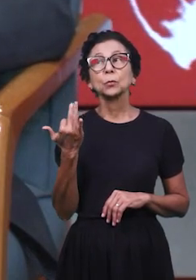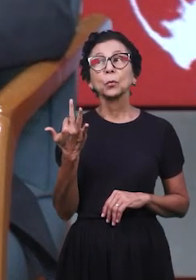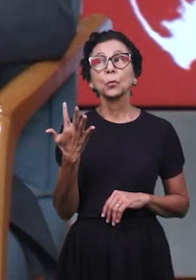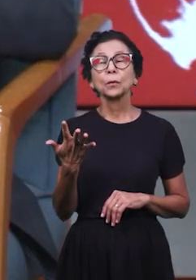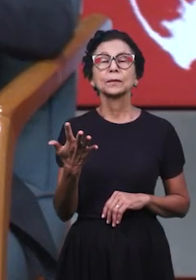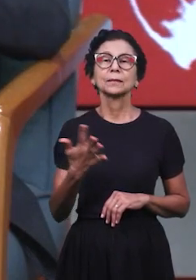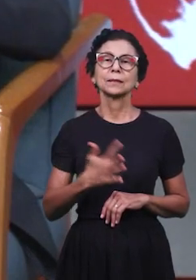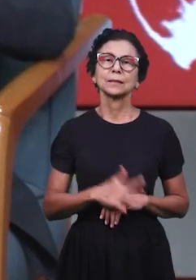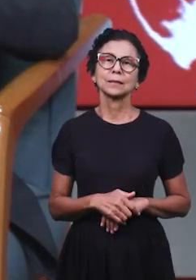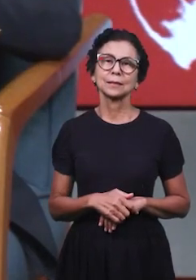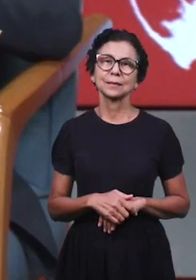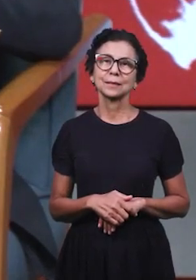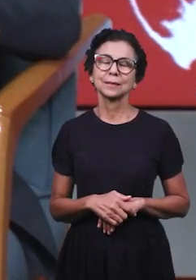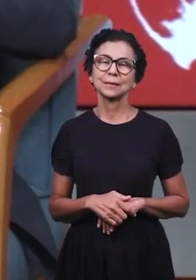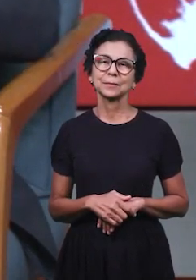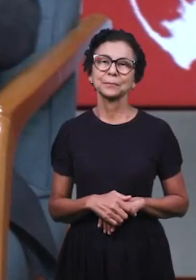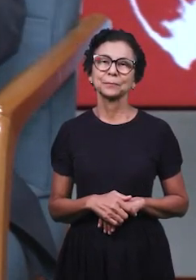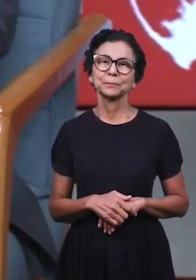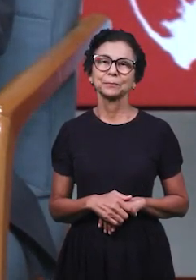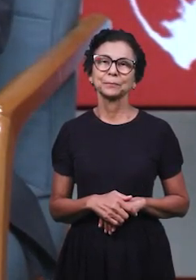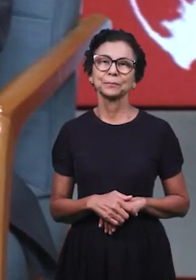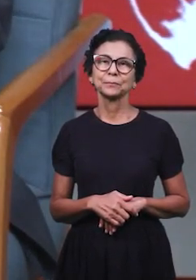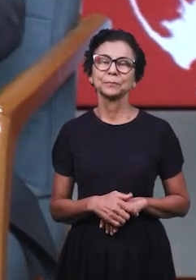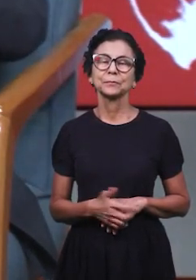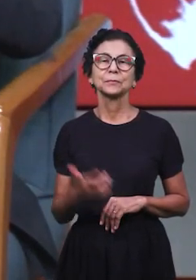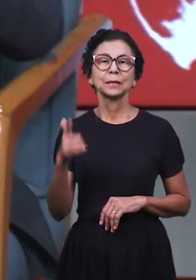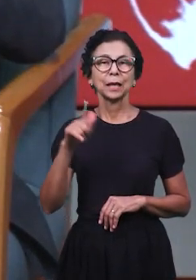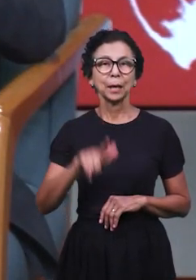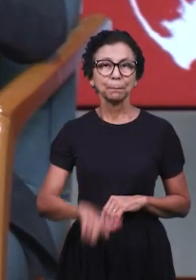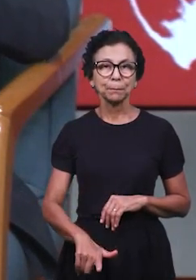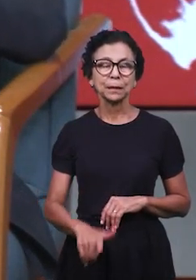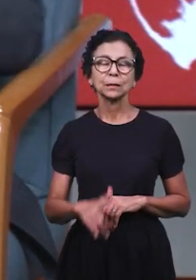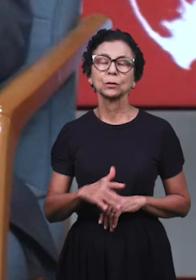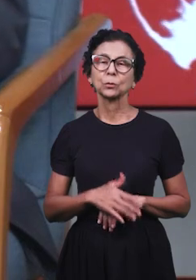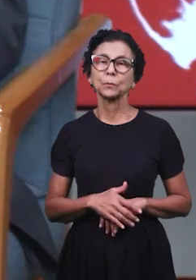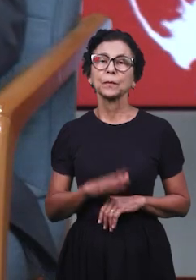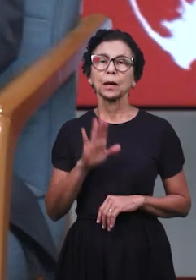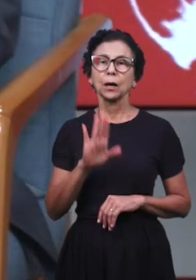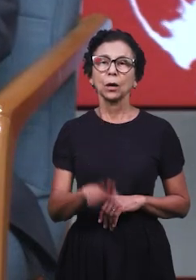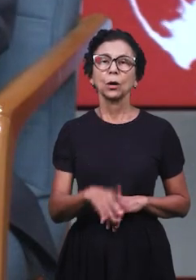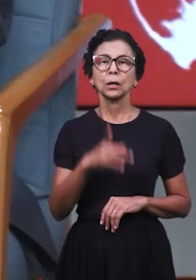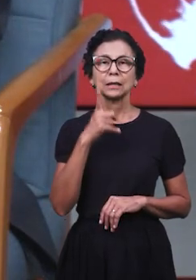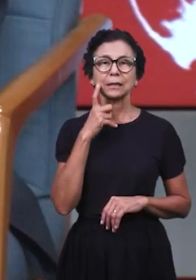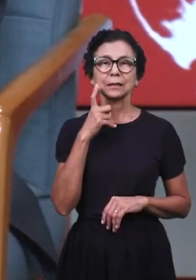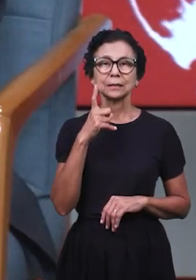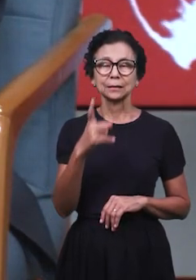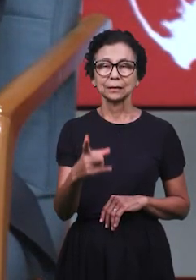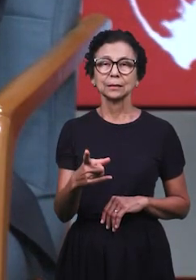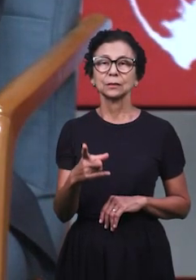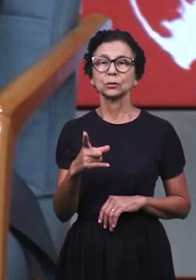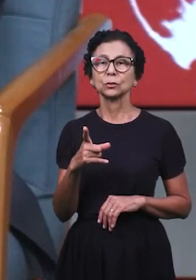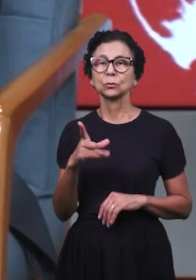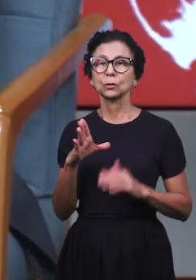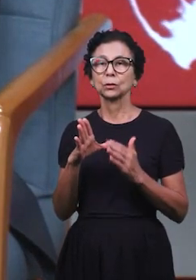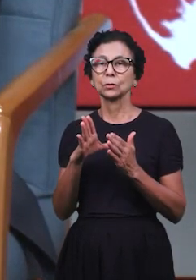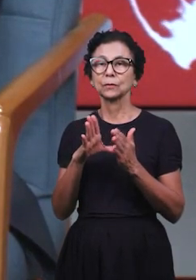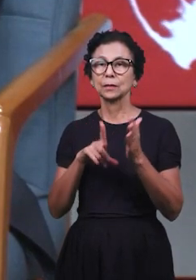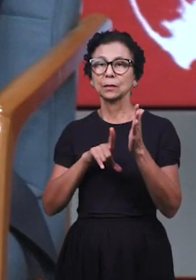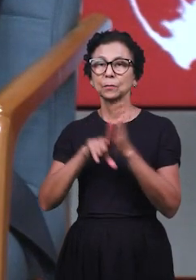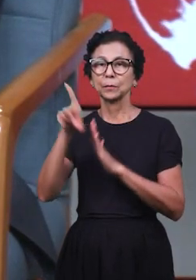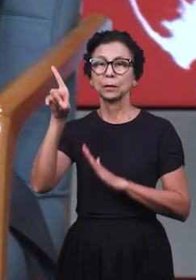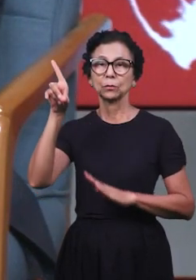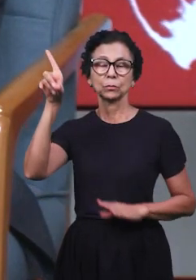vezes, porque, repito, quando você consulta, interessante, quando você consulta o Senhor, às